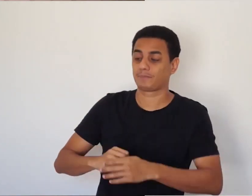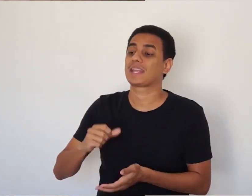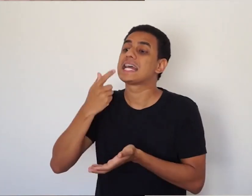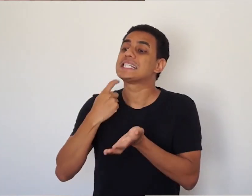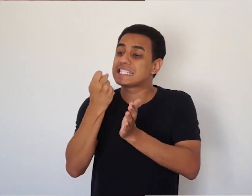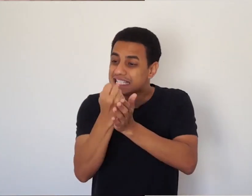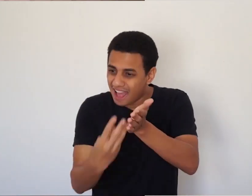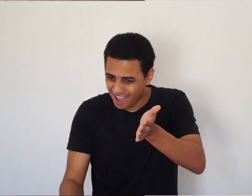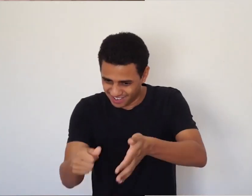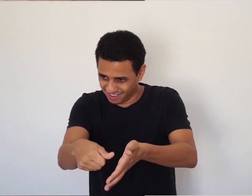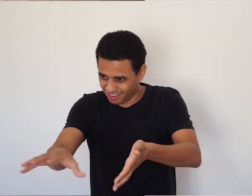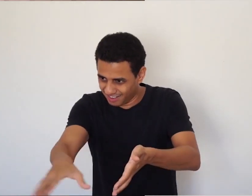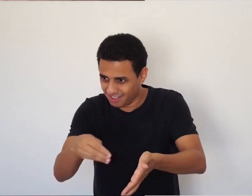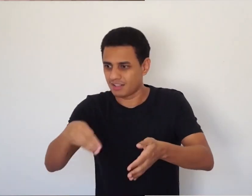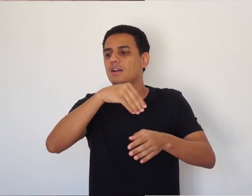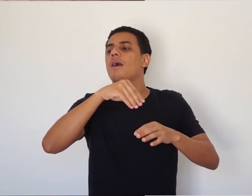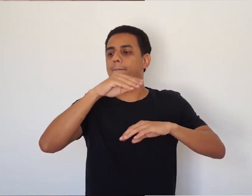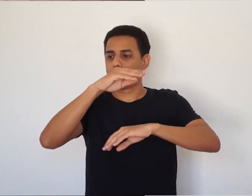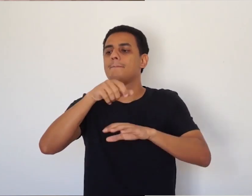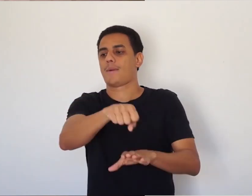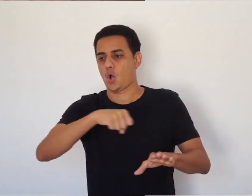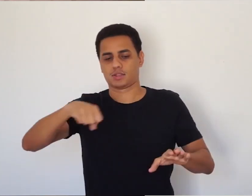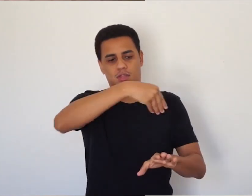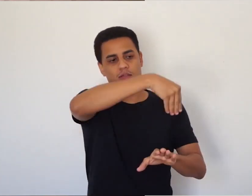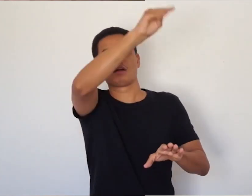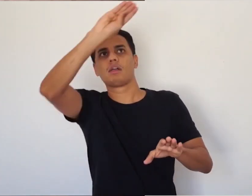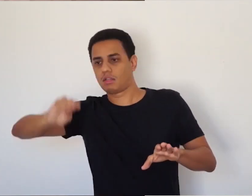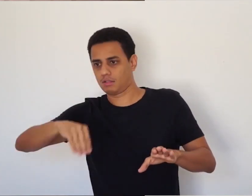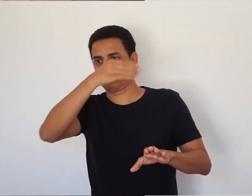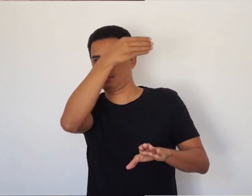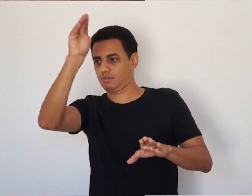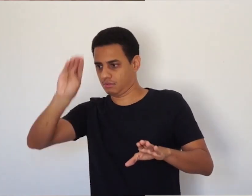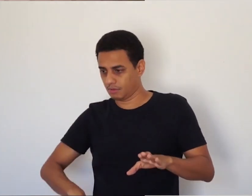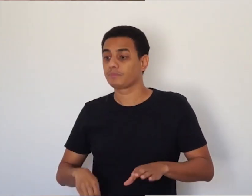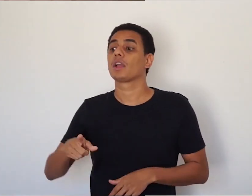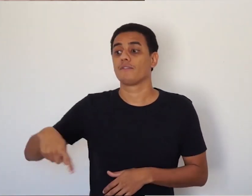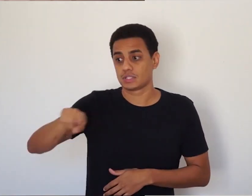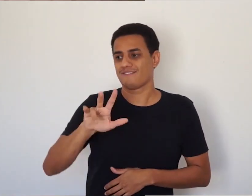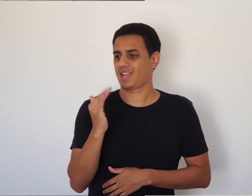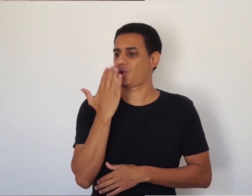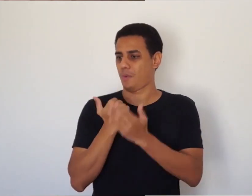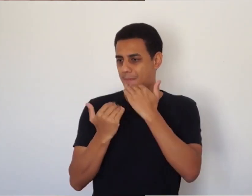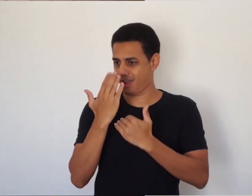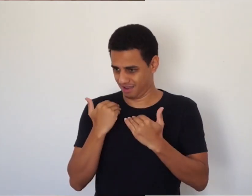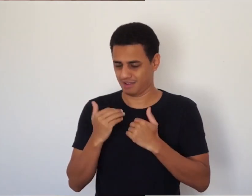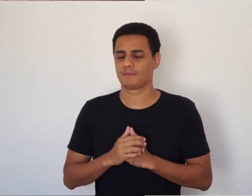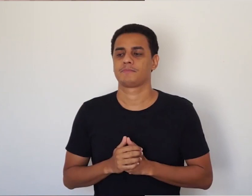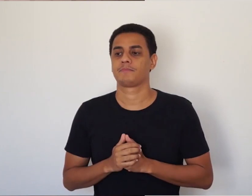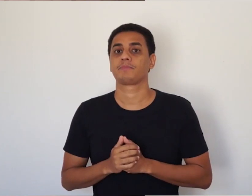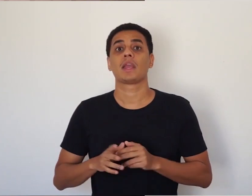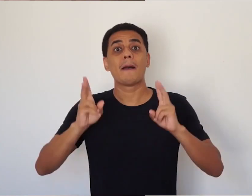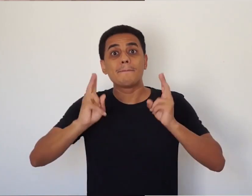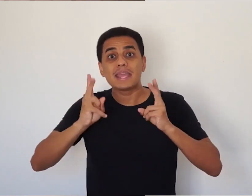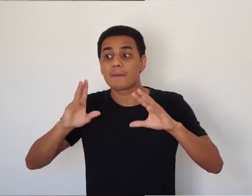Passem então um pouco de sangue nas laterais e nas vigas superiores das portas das casas nas quais vocês comerão o